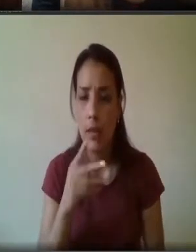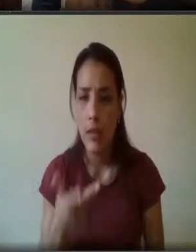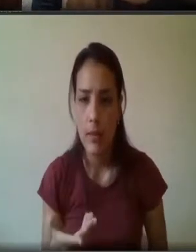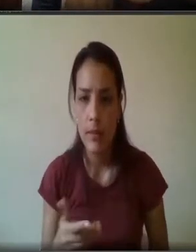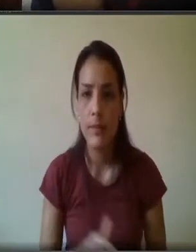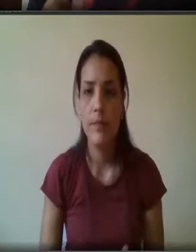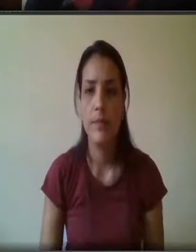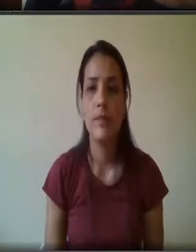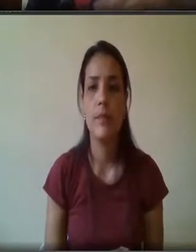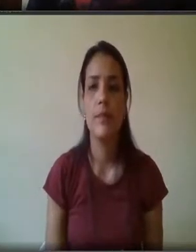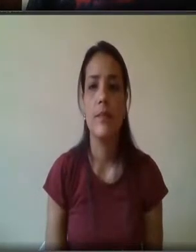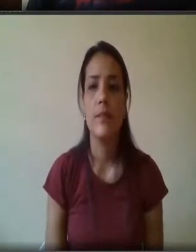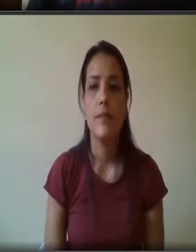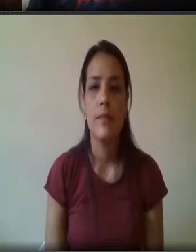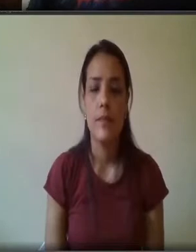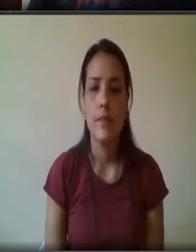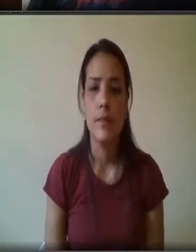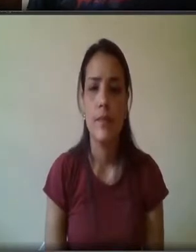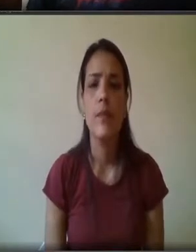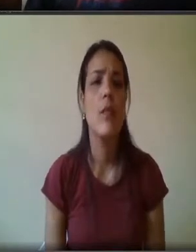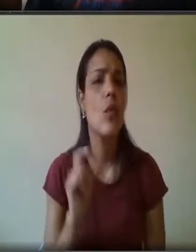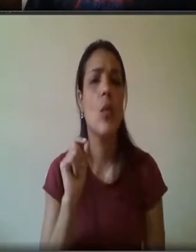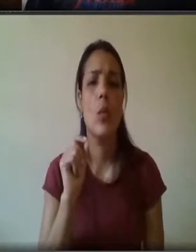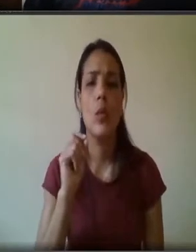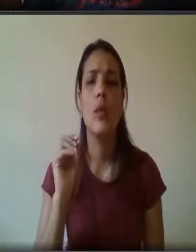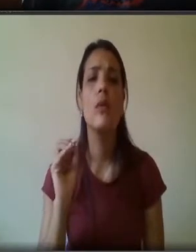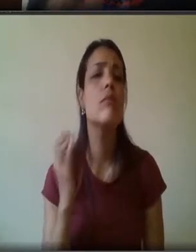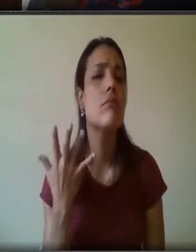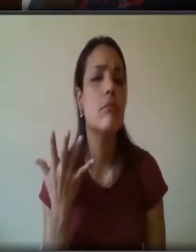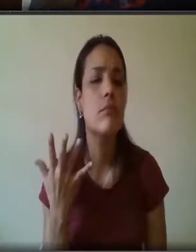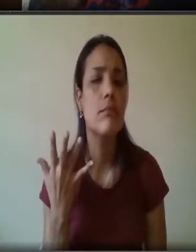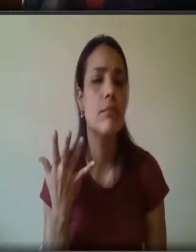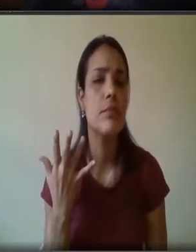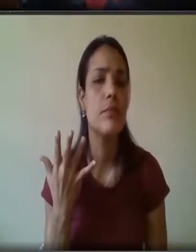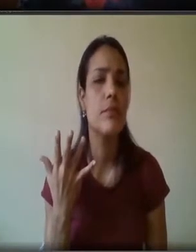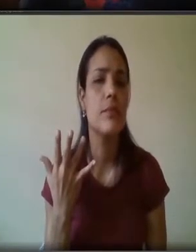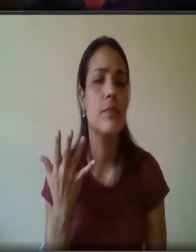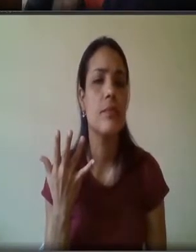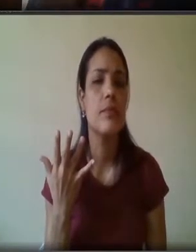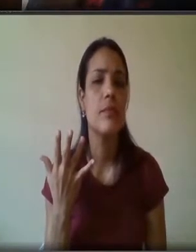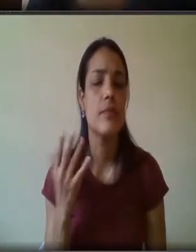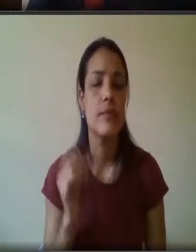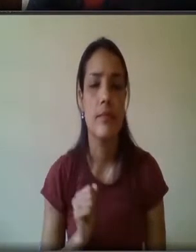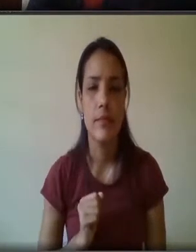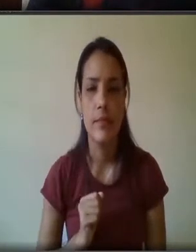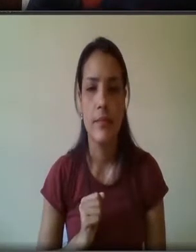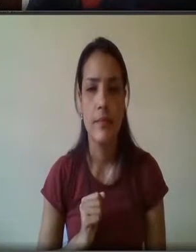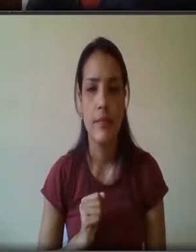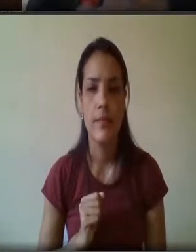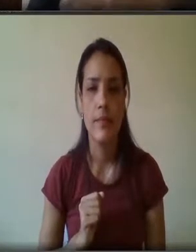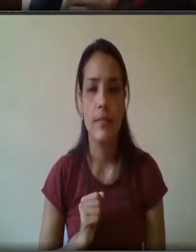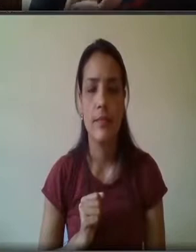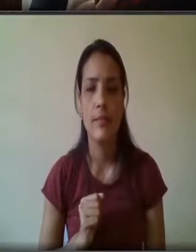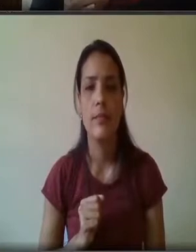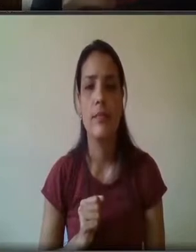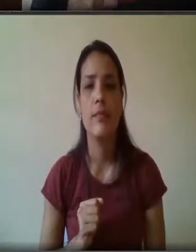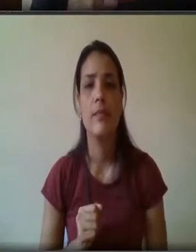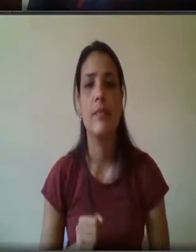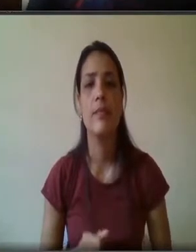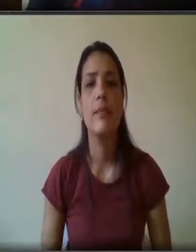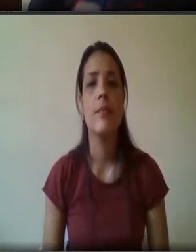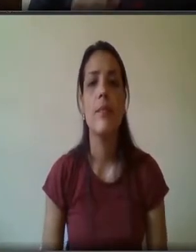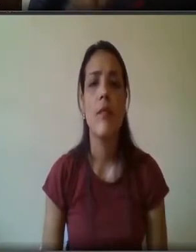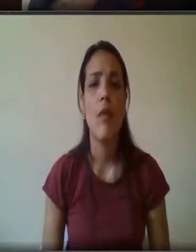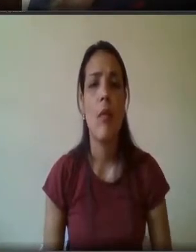imagem assim. O que acontece? Houve ali saiu um magma ali. Só que esse